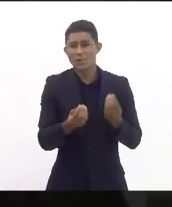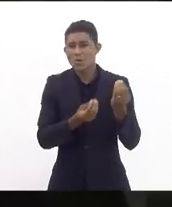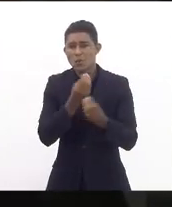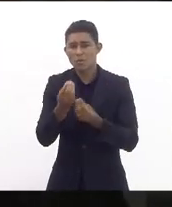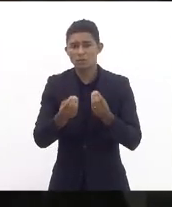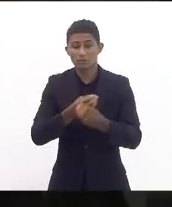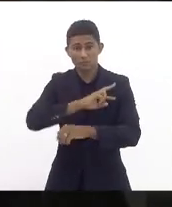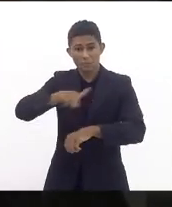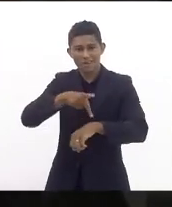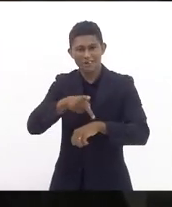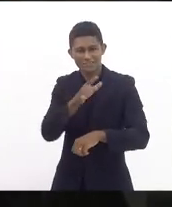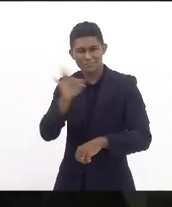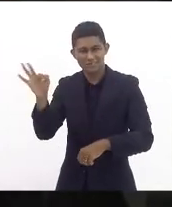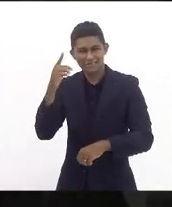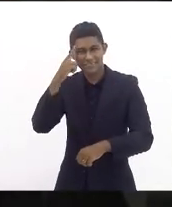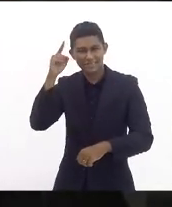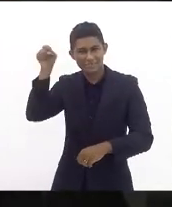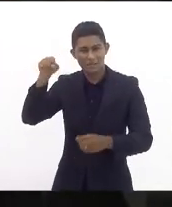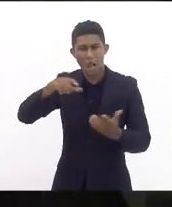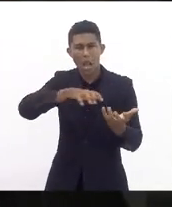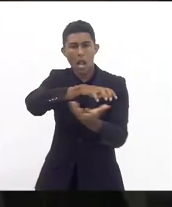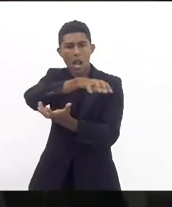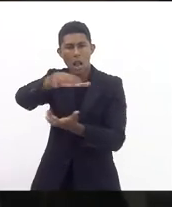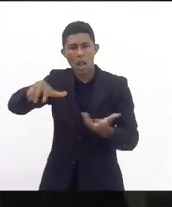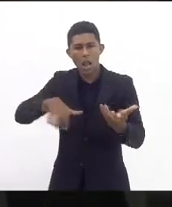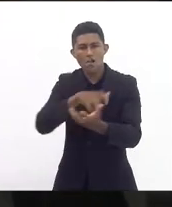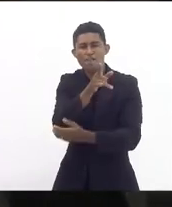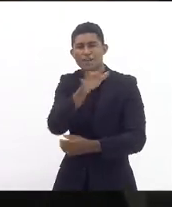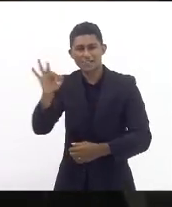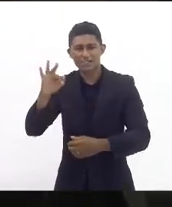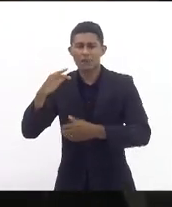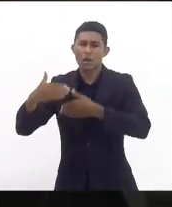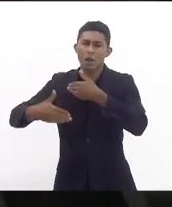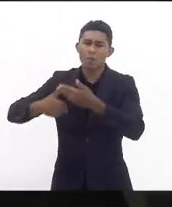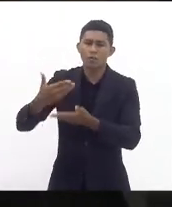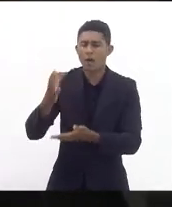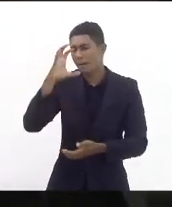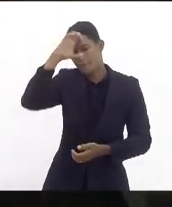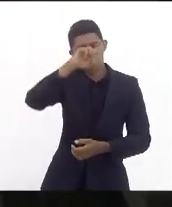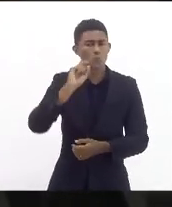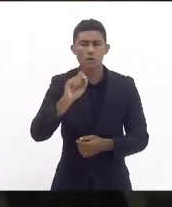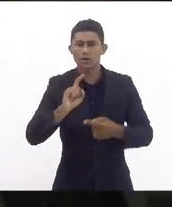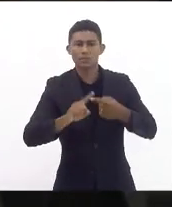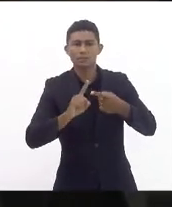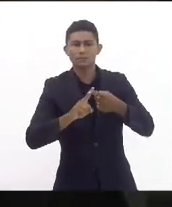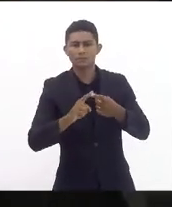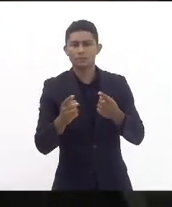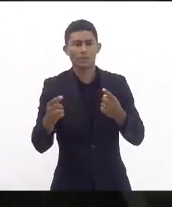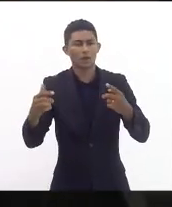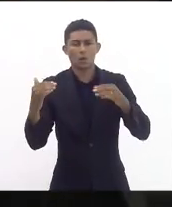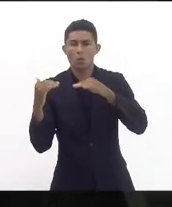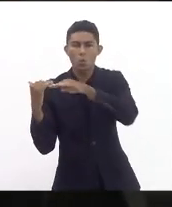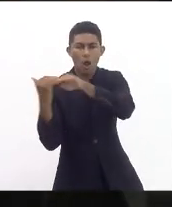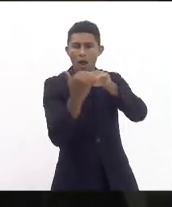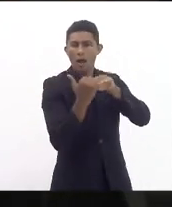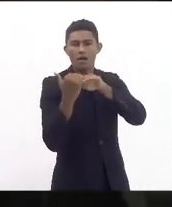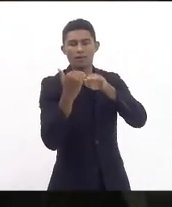que a Revolução Francesa nos Doa o que igualdade Liberdade Fraternidade